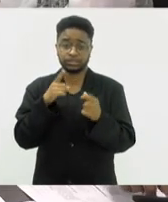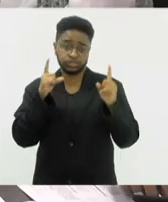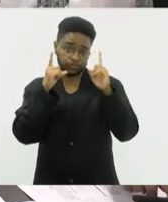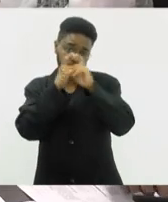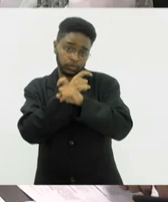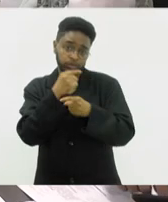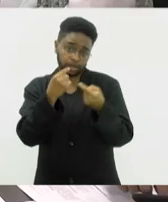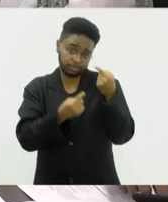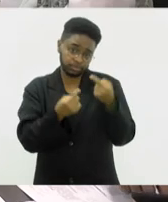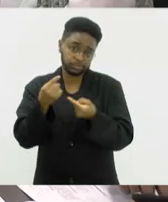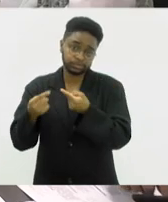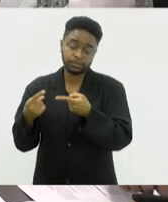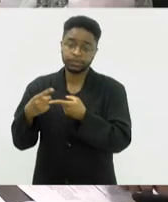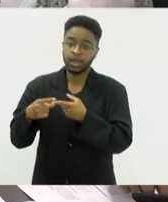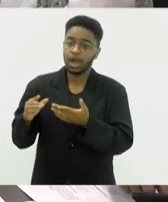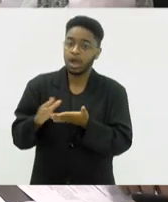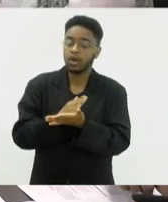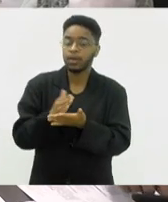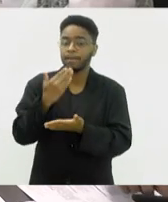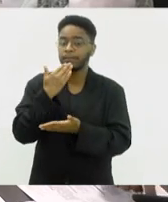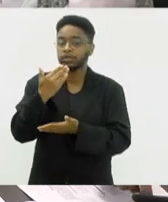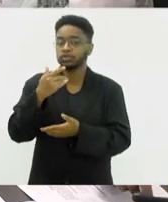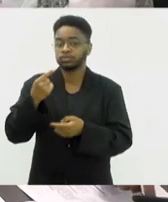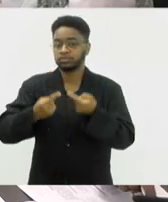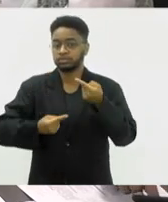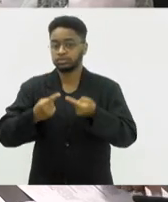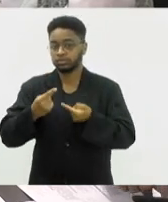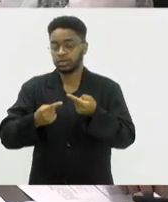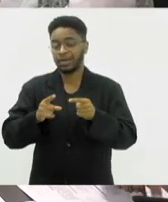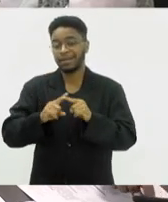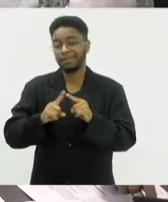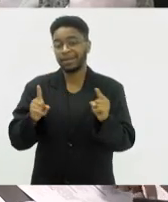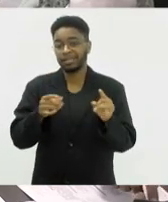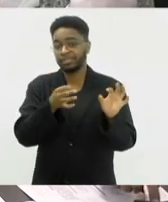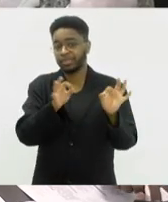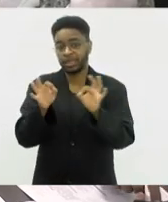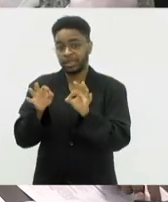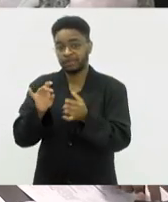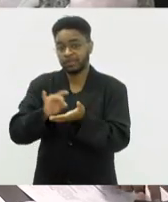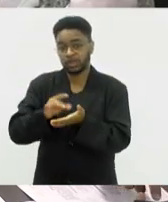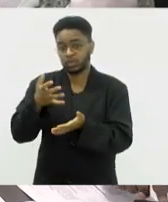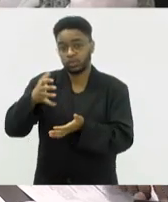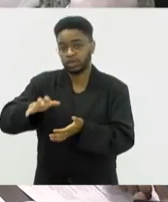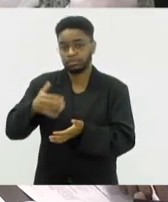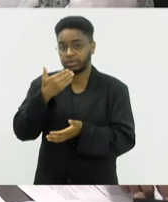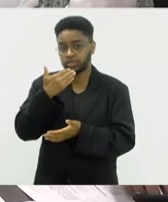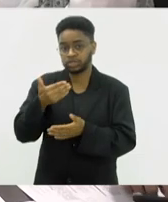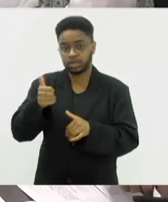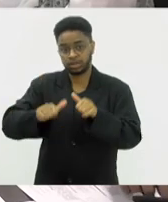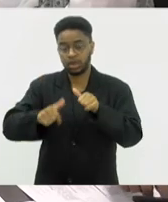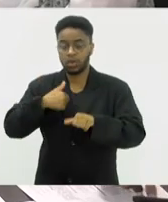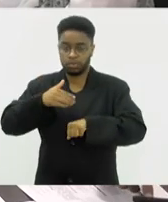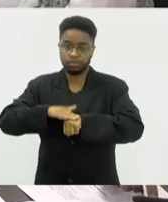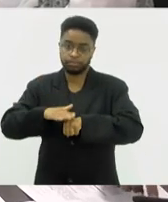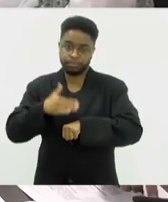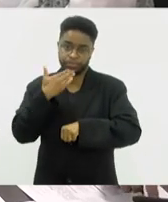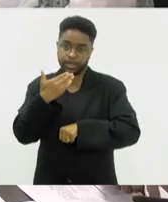Diversos pediram para discutir, mas como ninguém quis pedir vista, peço vista eu.